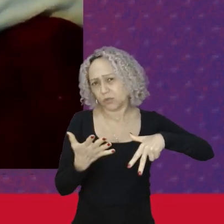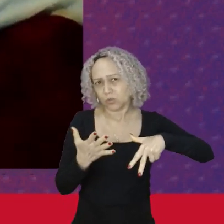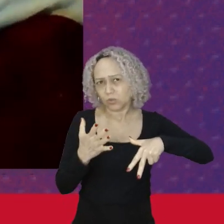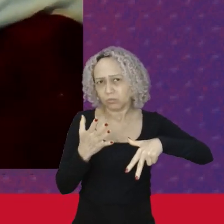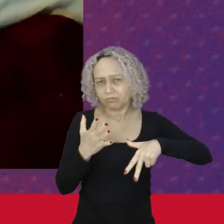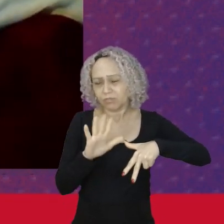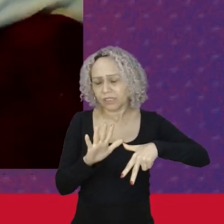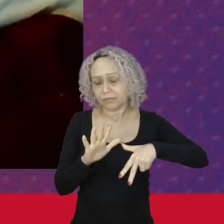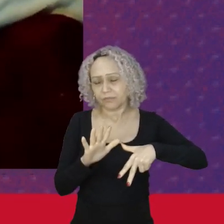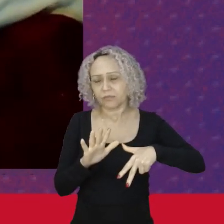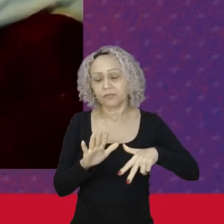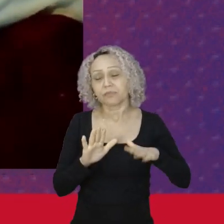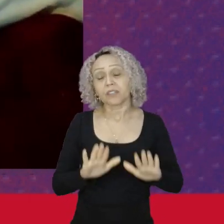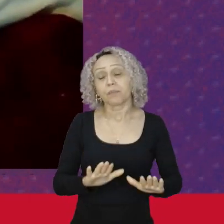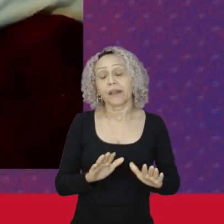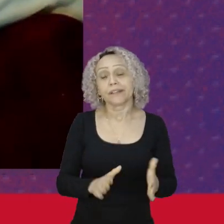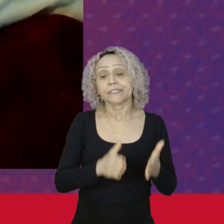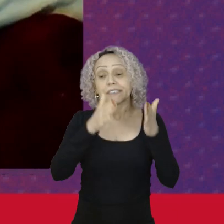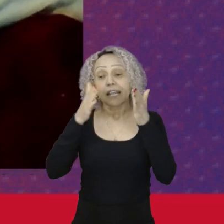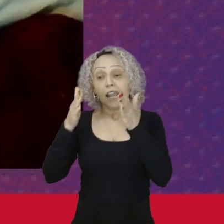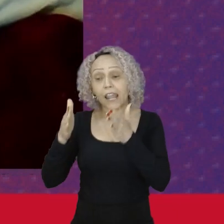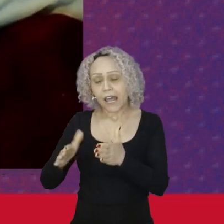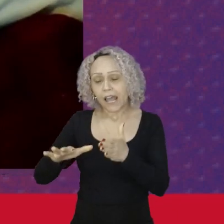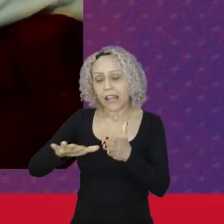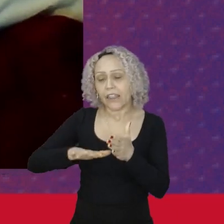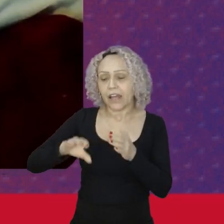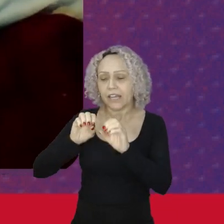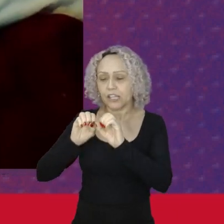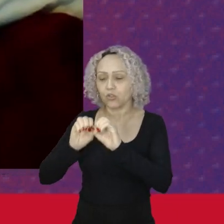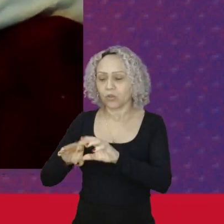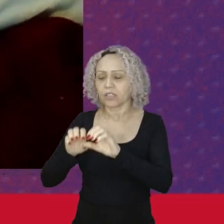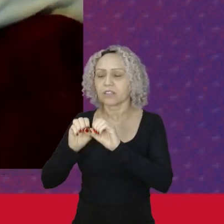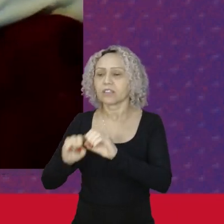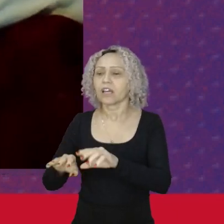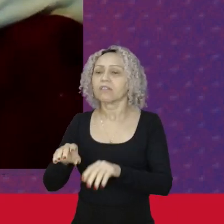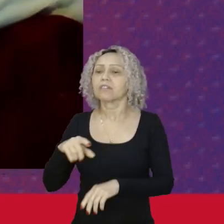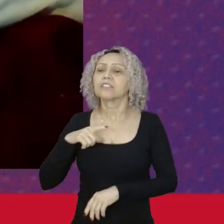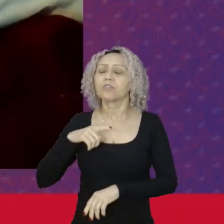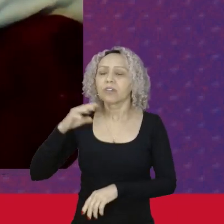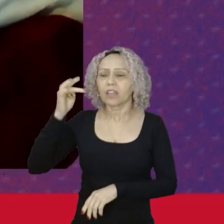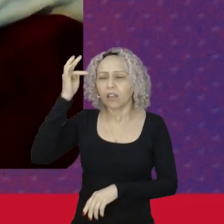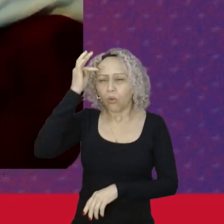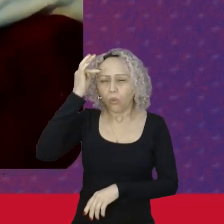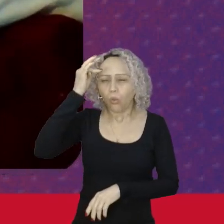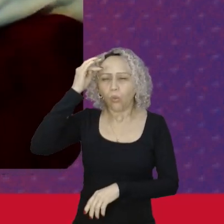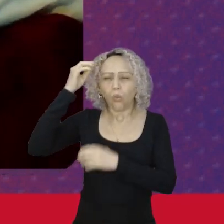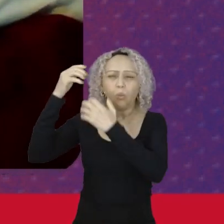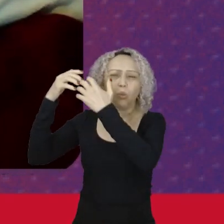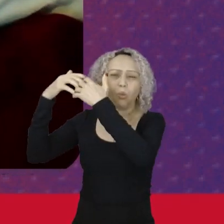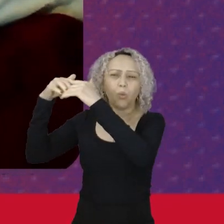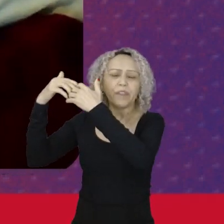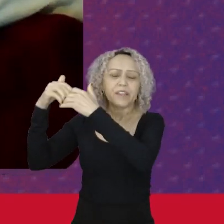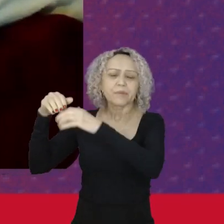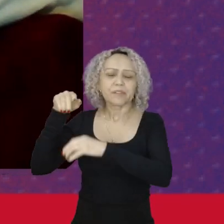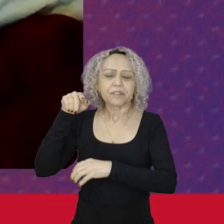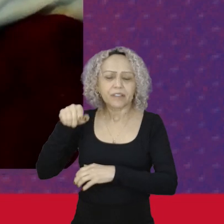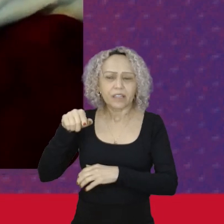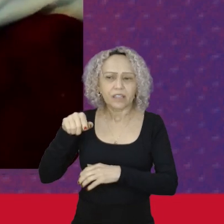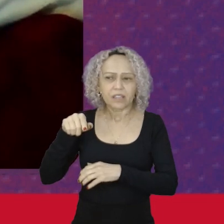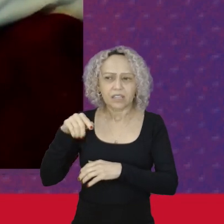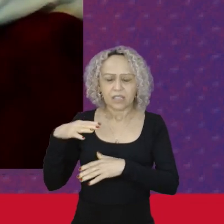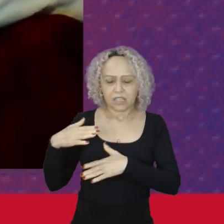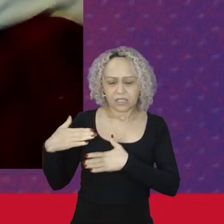educacional, a gente tinha a teoria desenvolvimentista, ou seja, se acreditava, né, isso